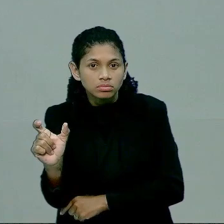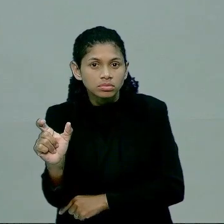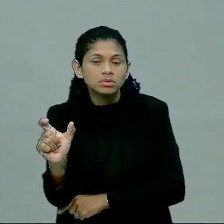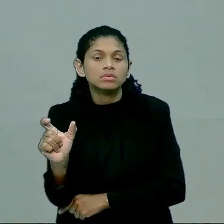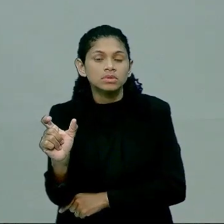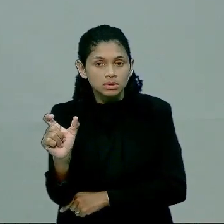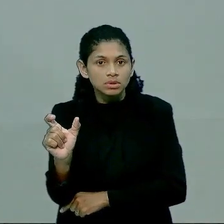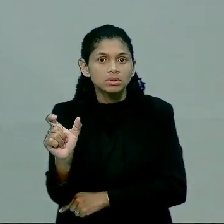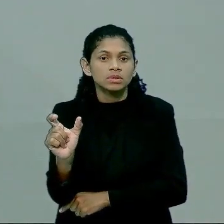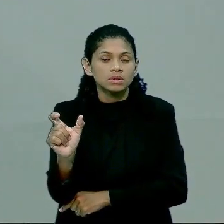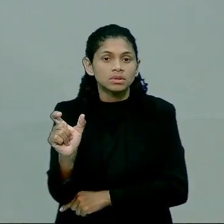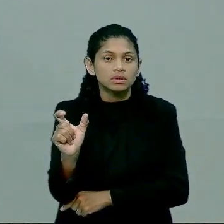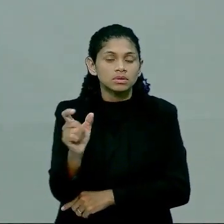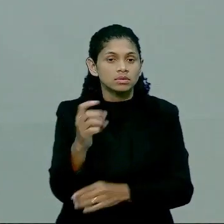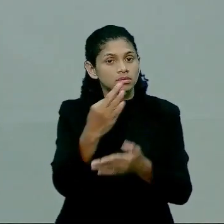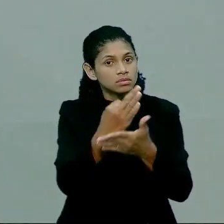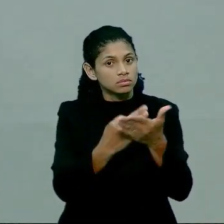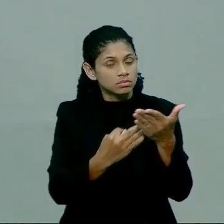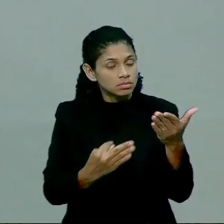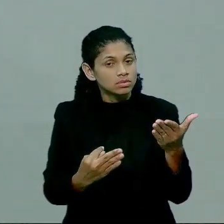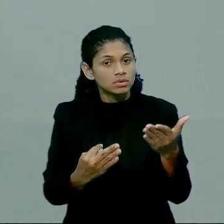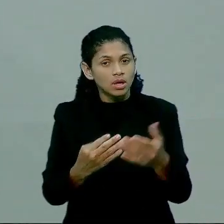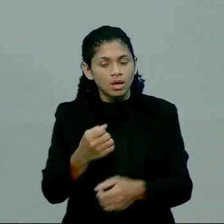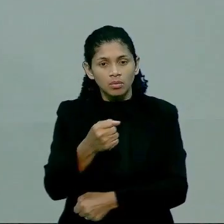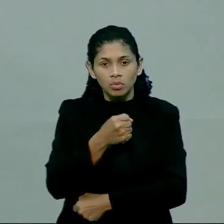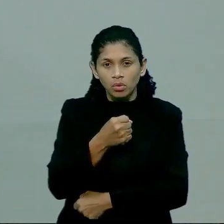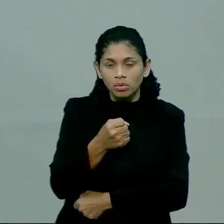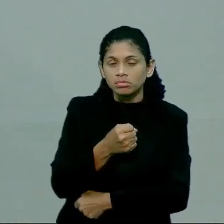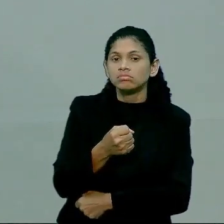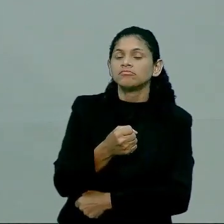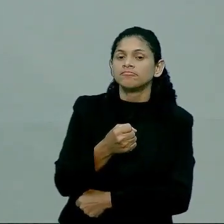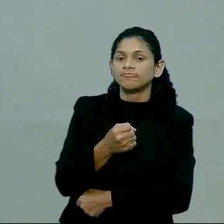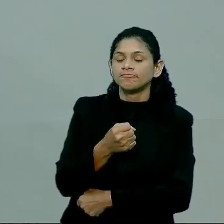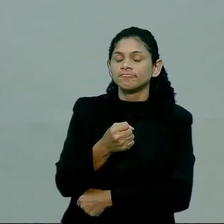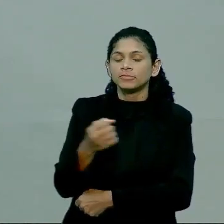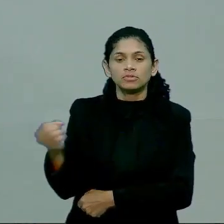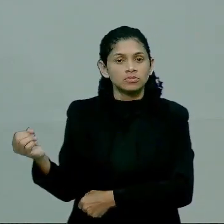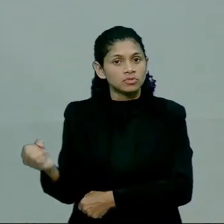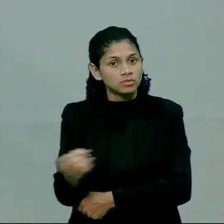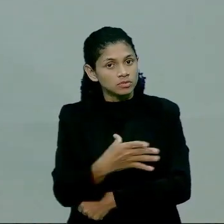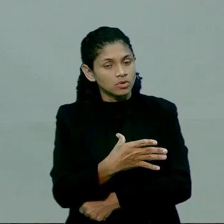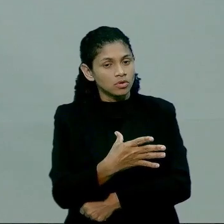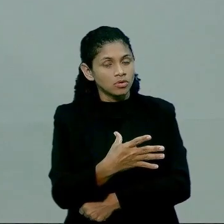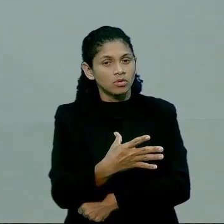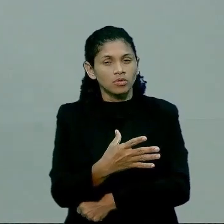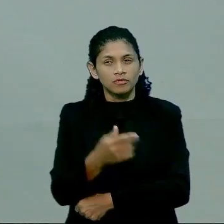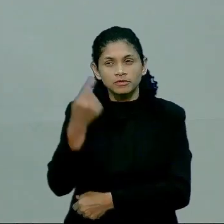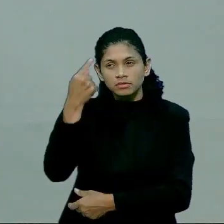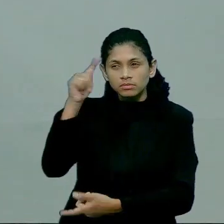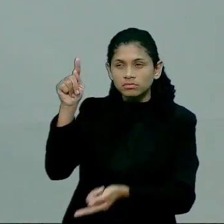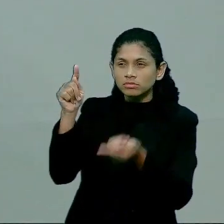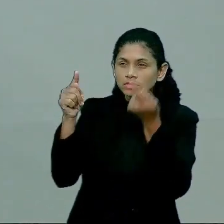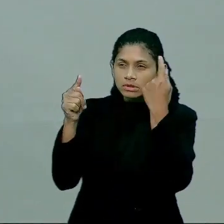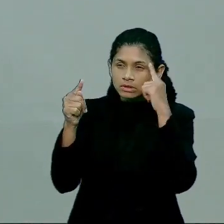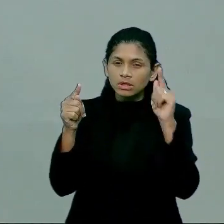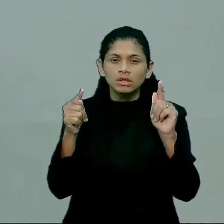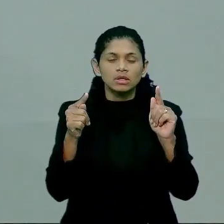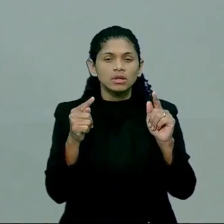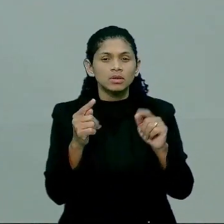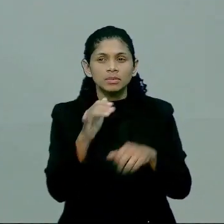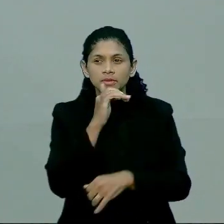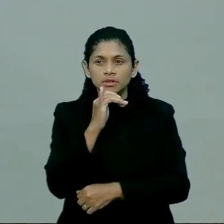texto publicitário ele inova ele traz novas ideias assim como também né o as ONGs